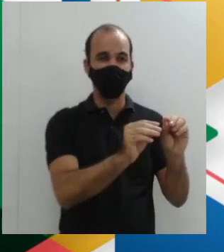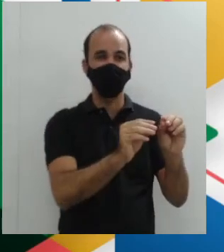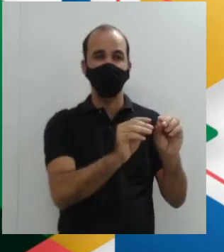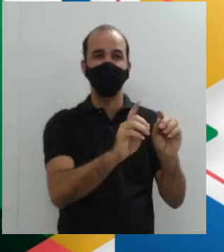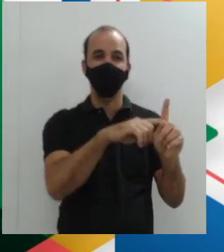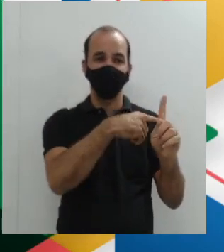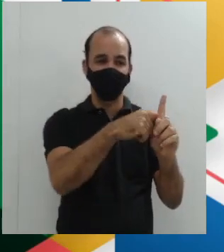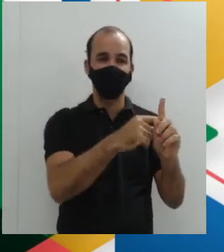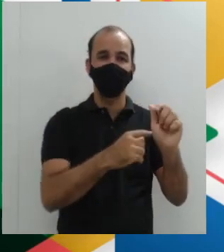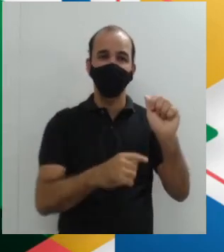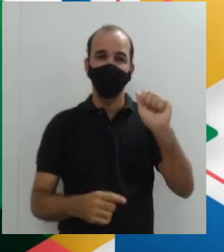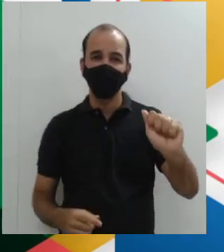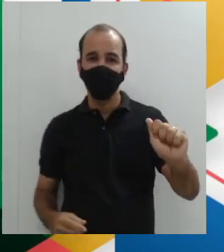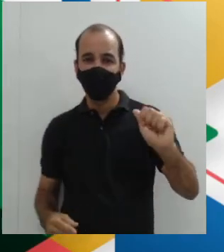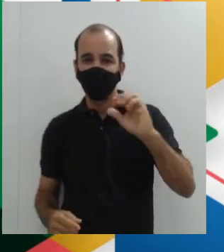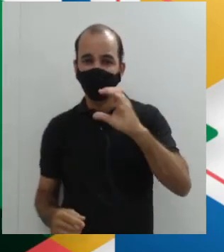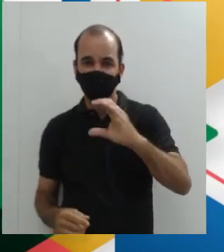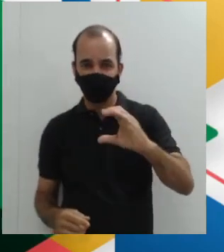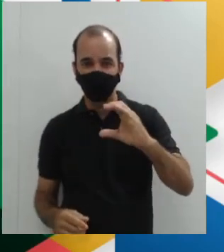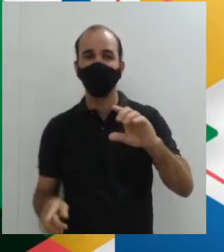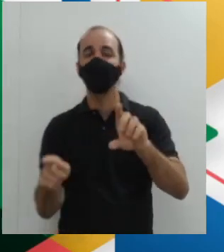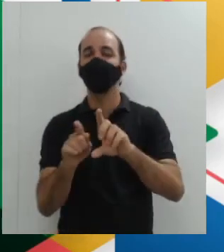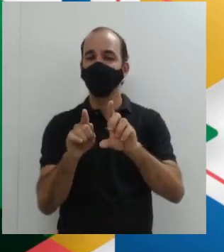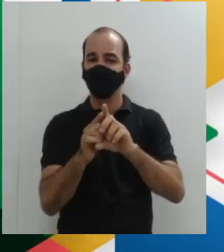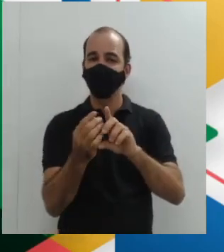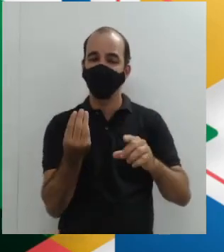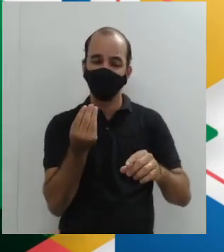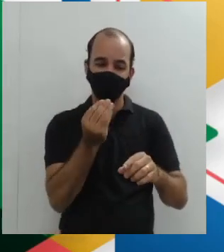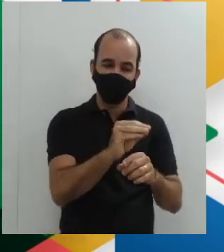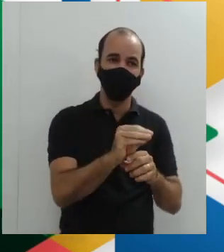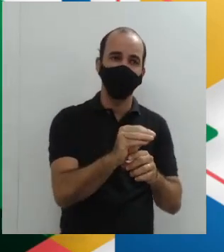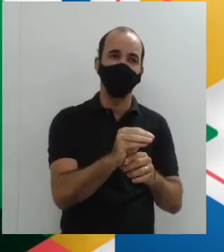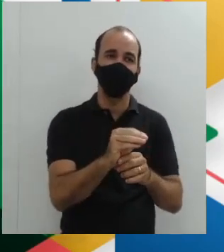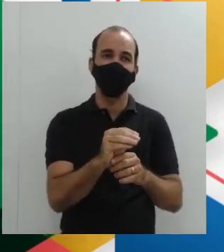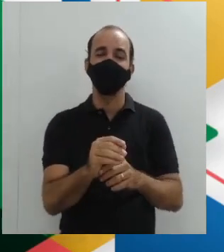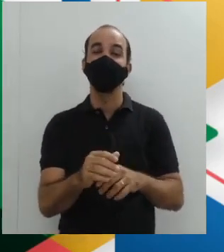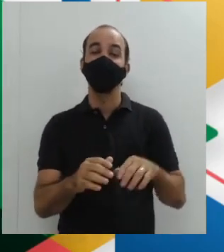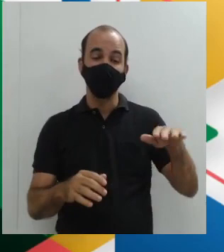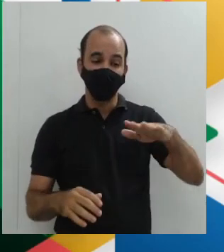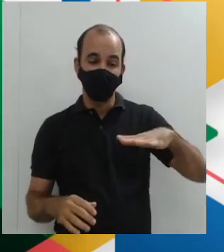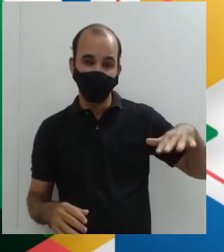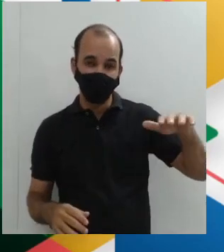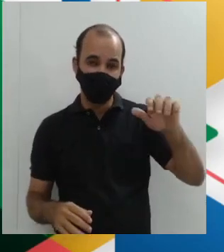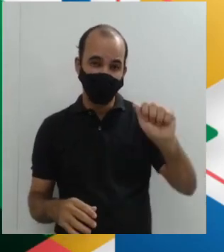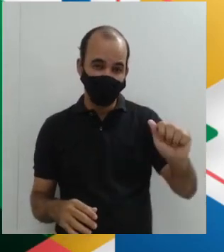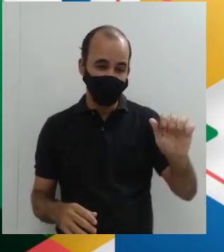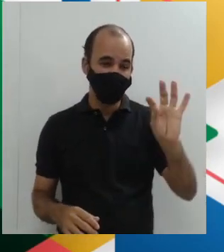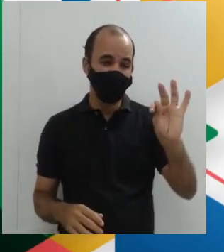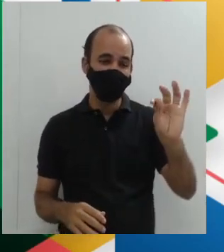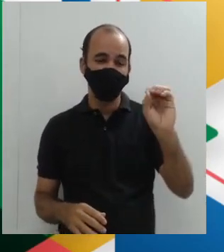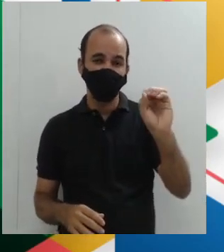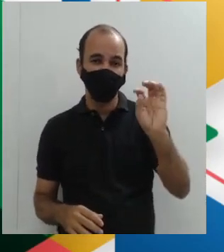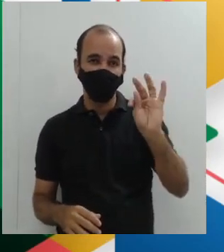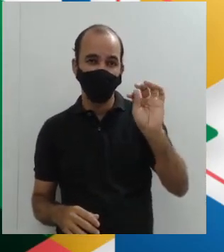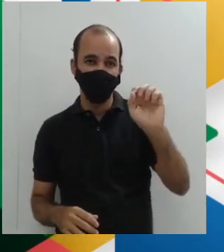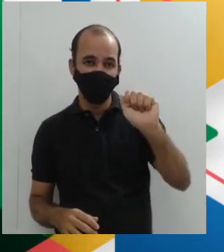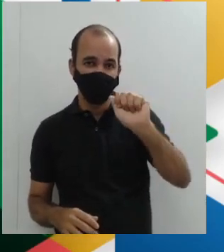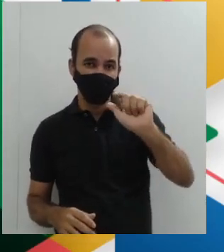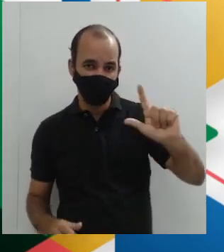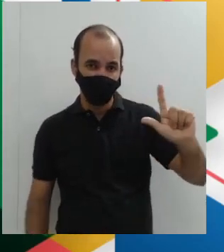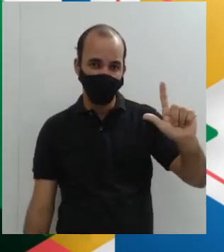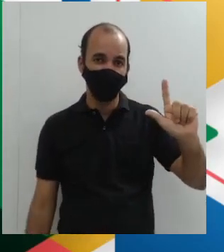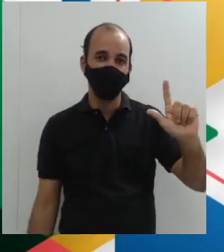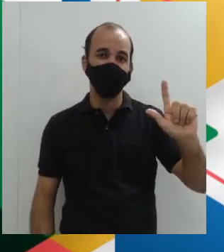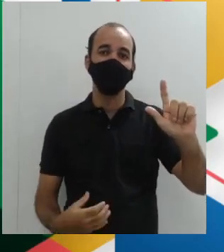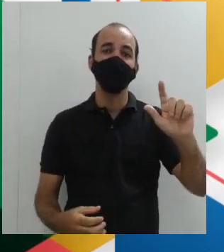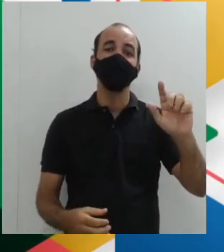pelos valores A vezes C, que são 2 também, então eu tenho 2C. Observe que em cada termo desse aqui, o 2 é um